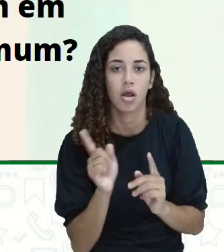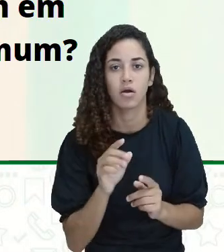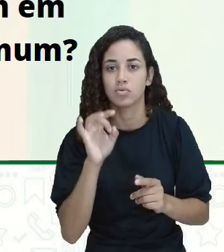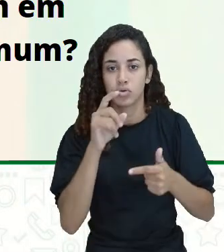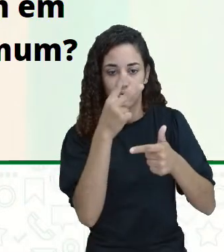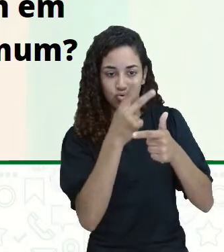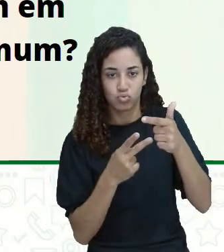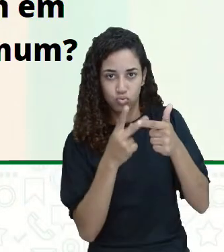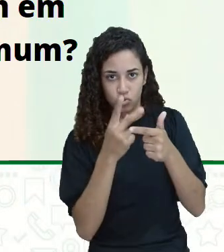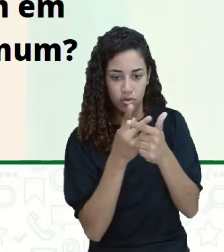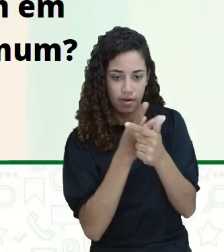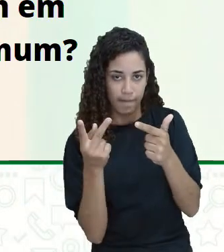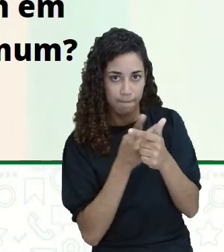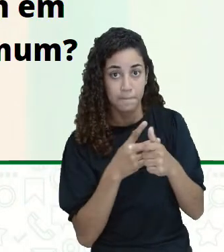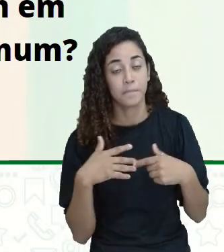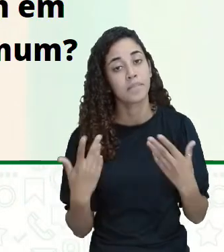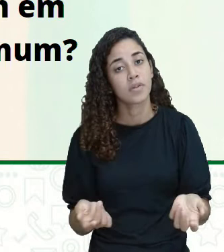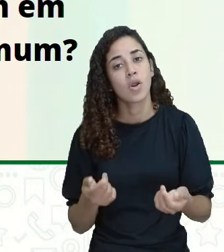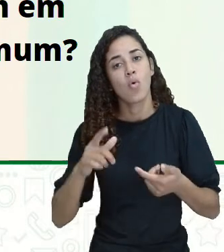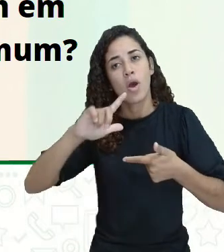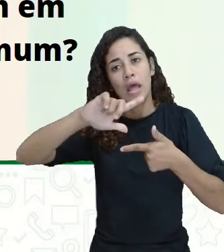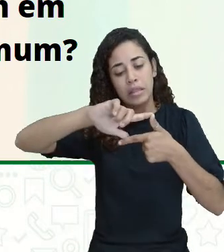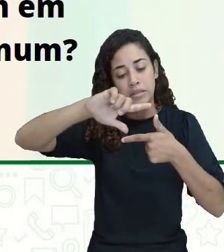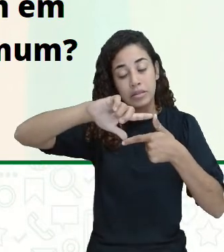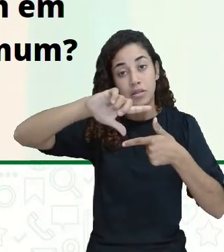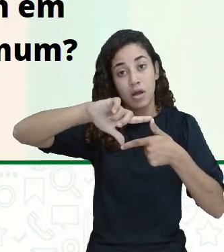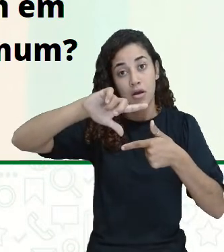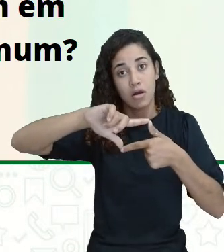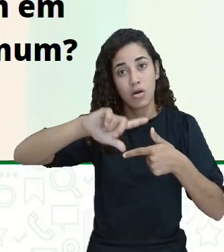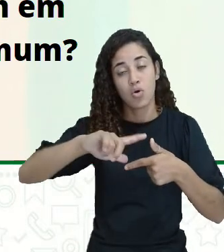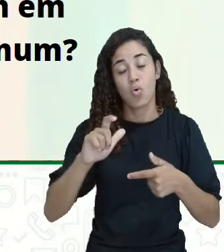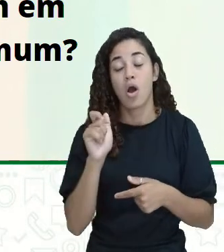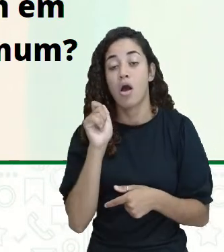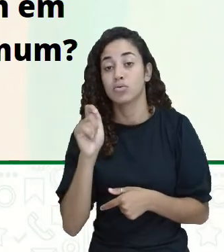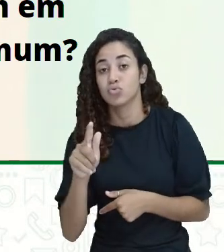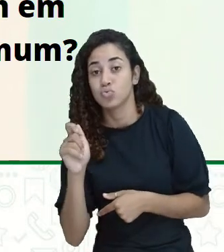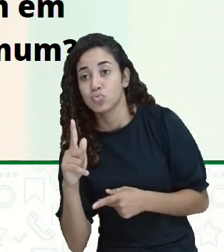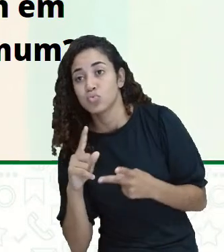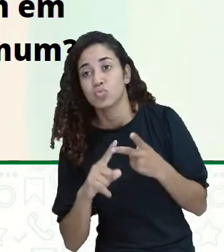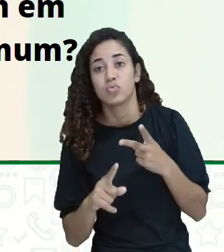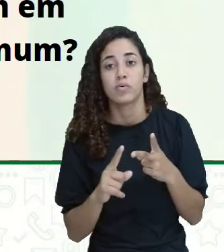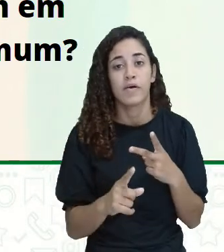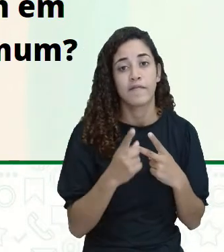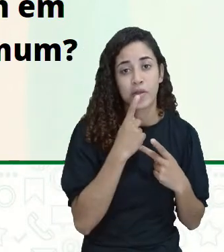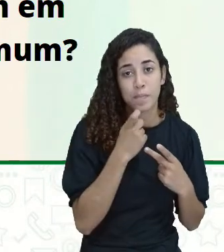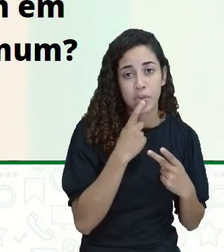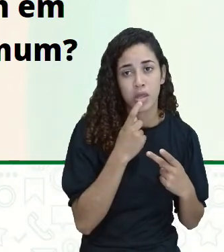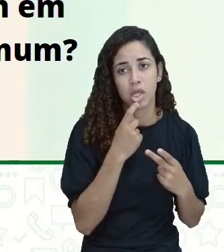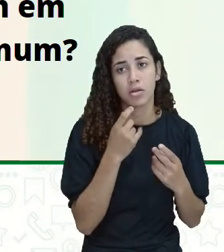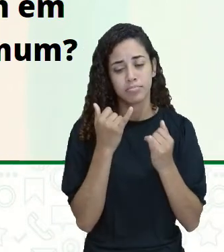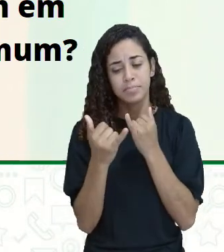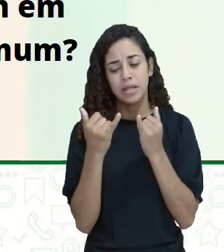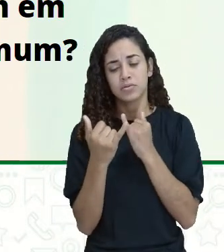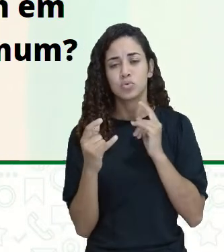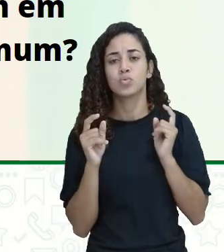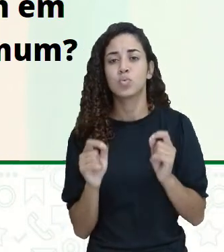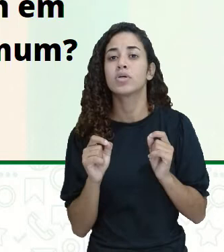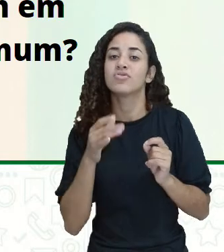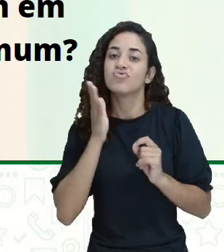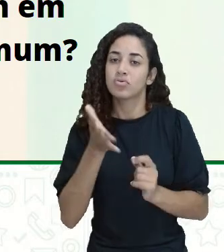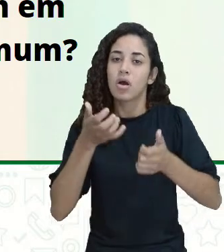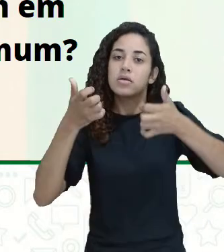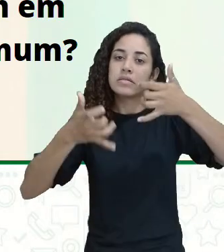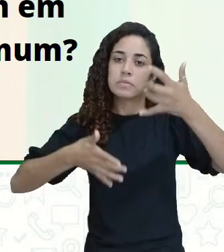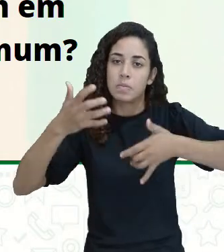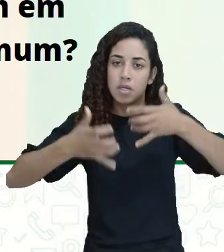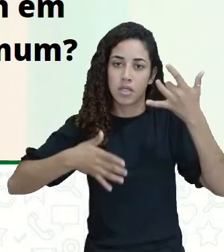né? E o que os retângulos azul e vermelho têm em comum, né? Então, já comentamos isso também.